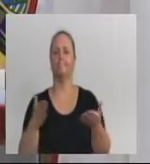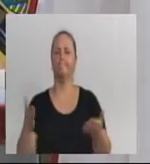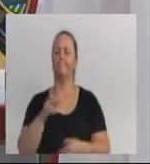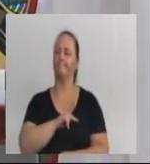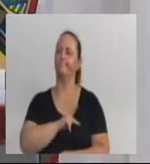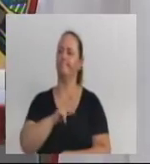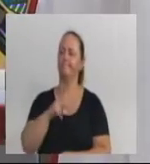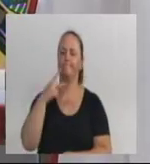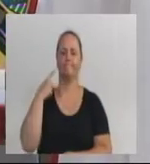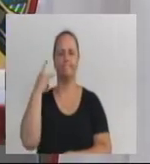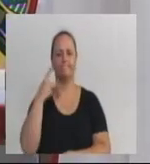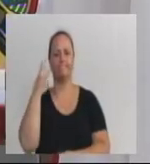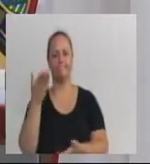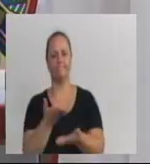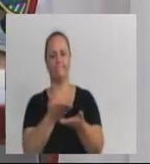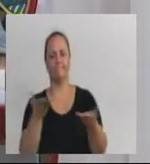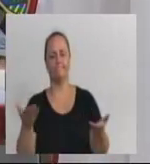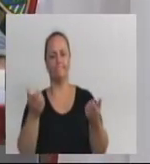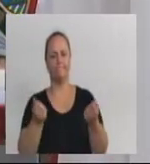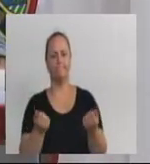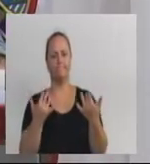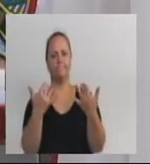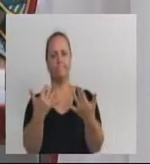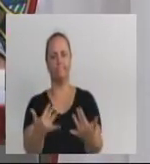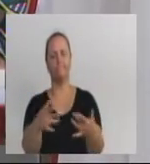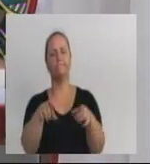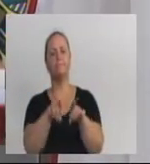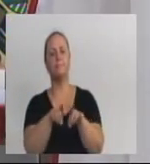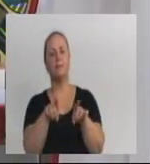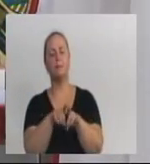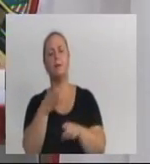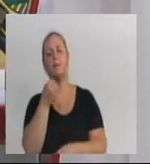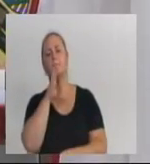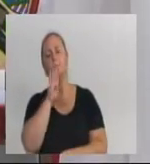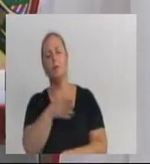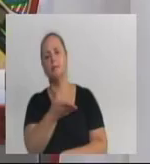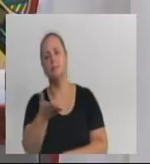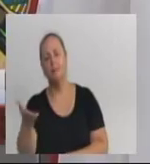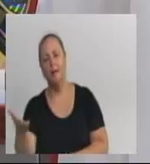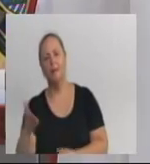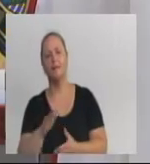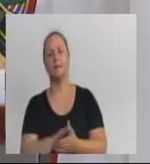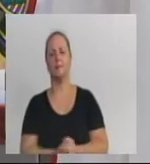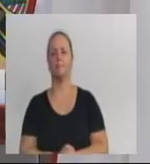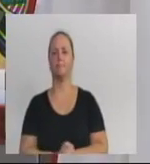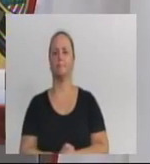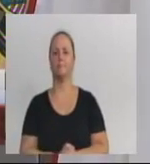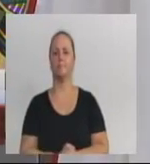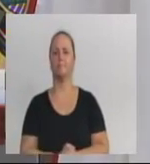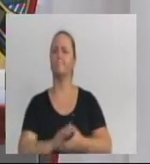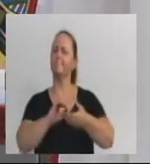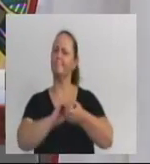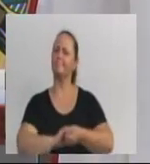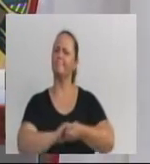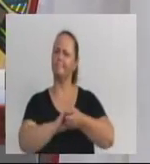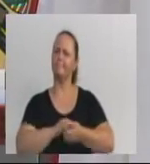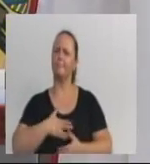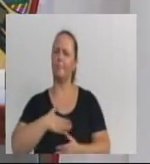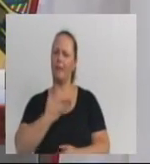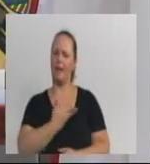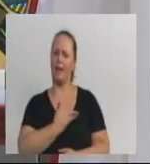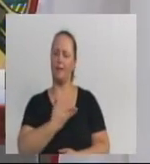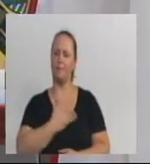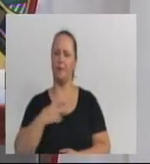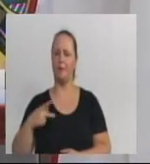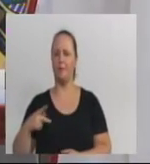senhores vereadores, a todos que nos acompanham através da TV Leme, boa tarde à plateia. E aqui fazer um cumprimento especial ao meu amigo Paulinho, que foi